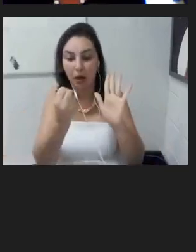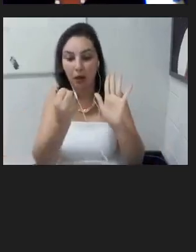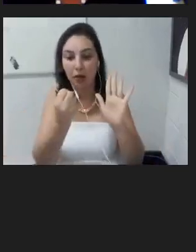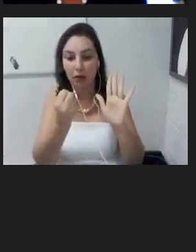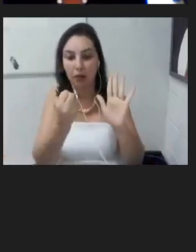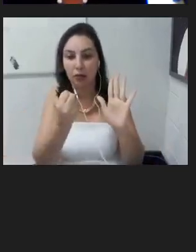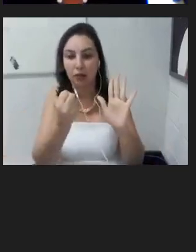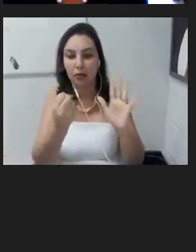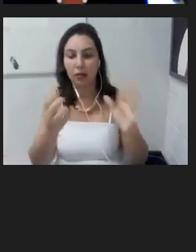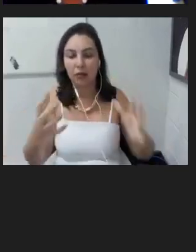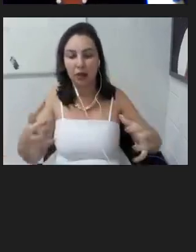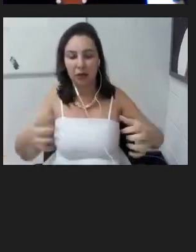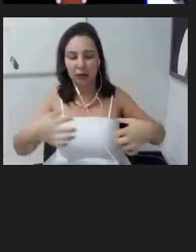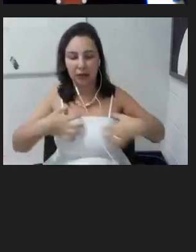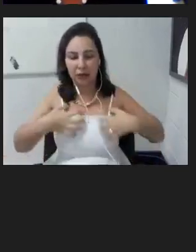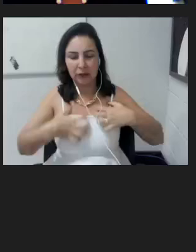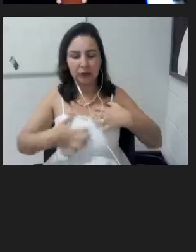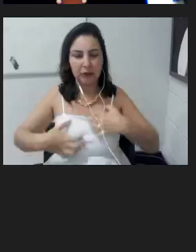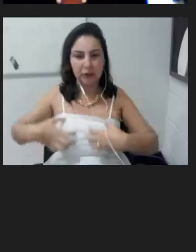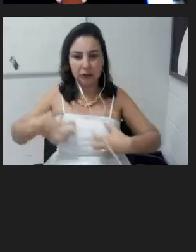mal-estar.